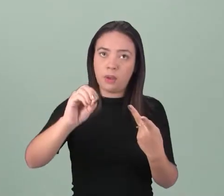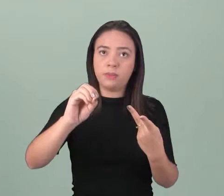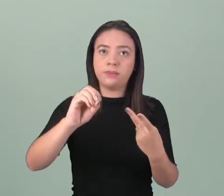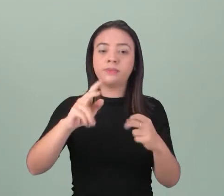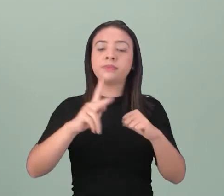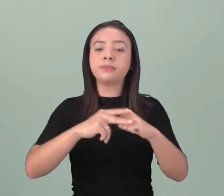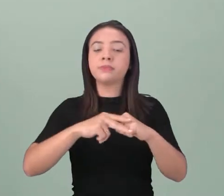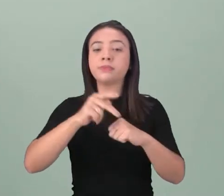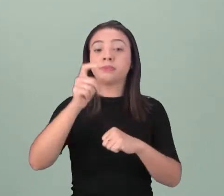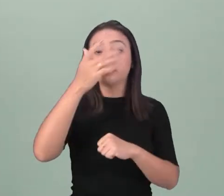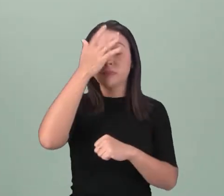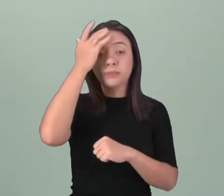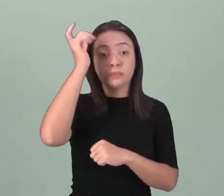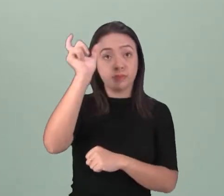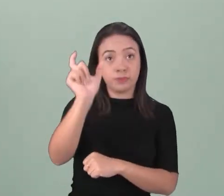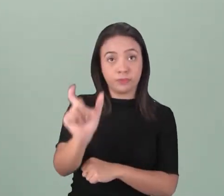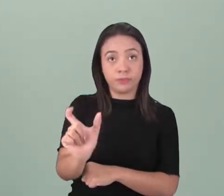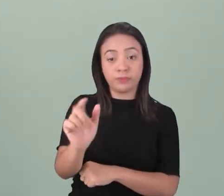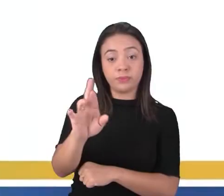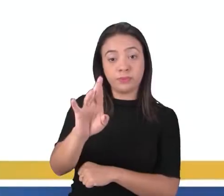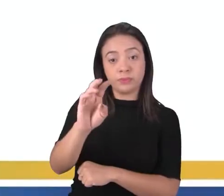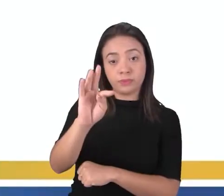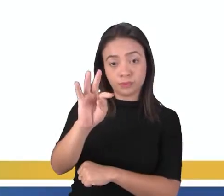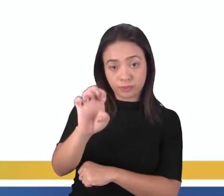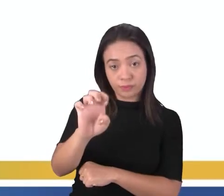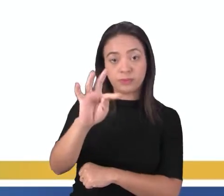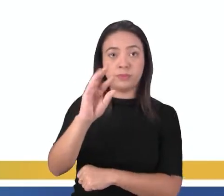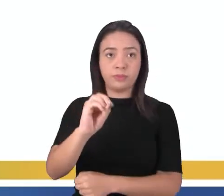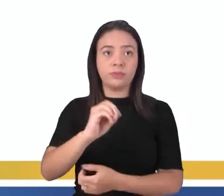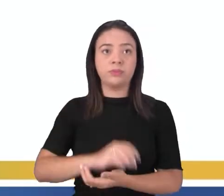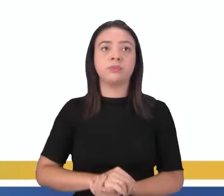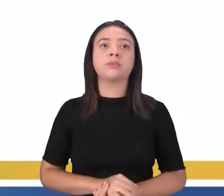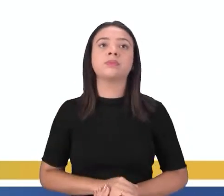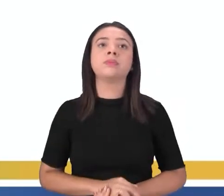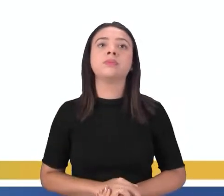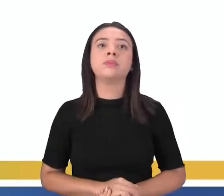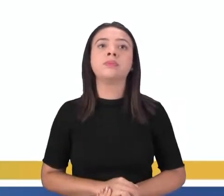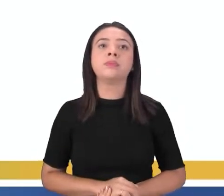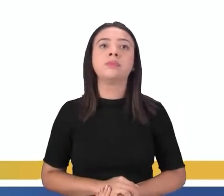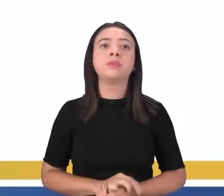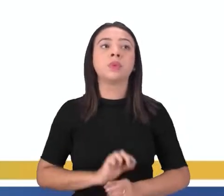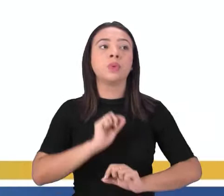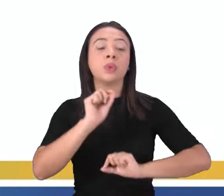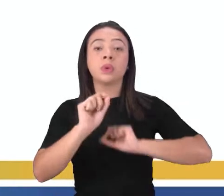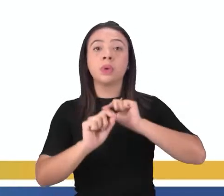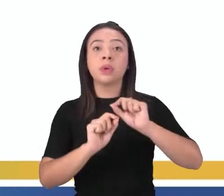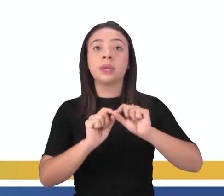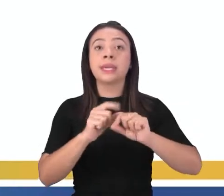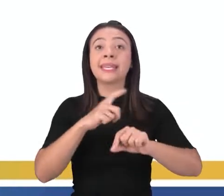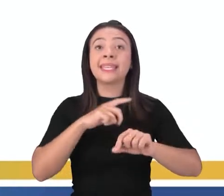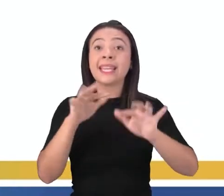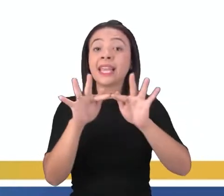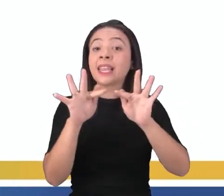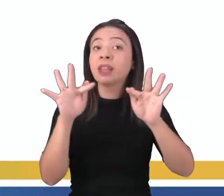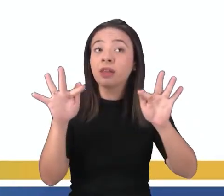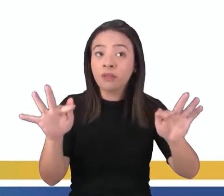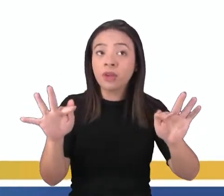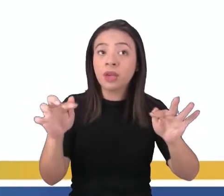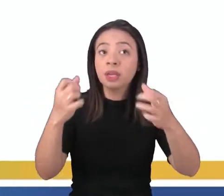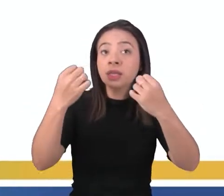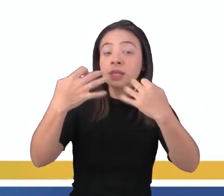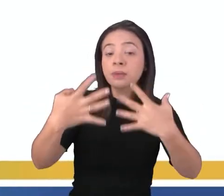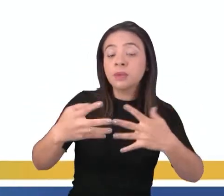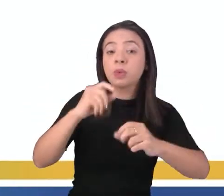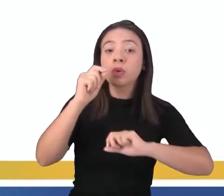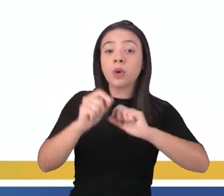do pronome pessoal do caso reto. O pronome pessoal do caso reto é aquele que na sentença ele vai exercer a